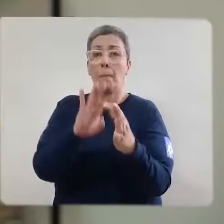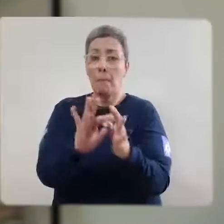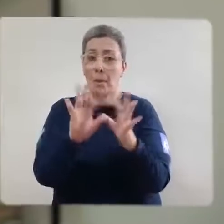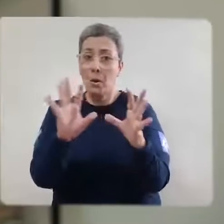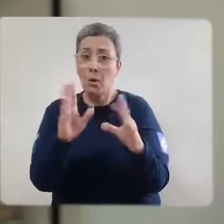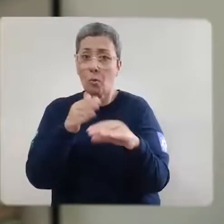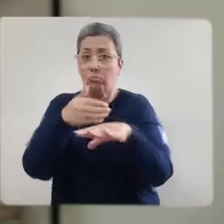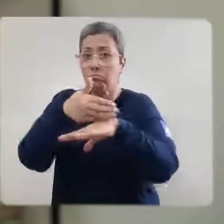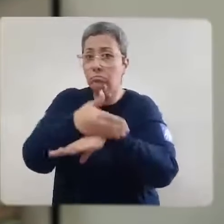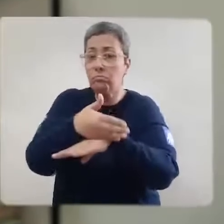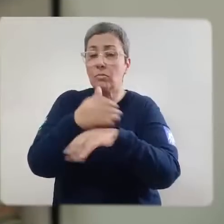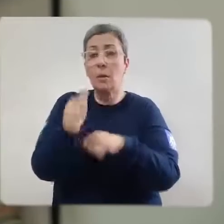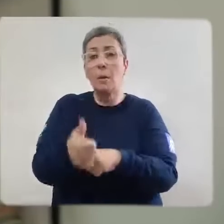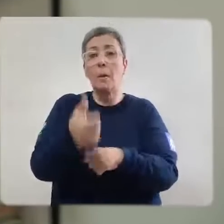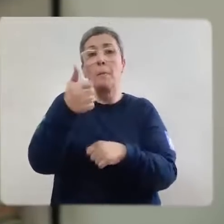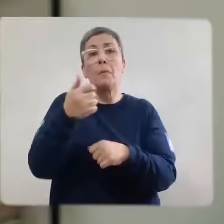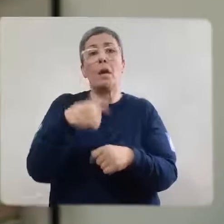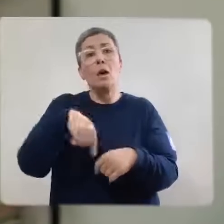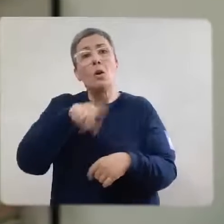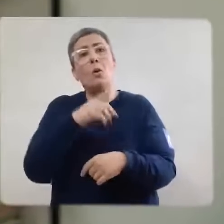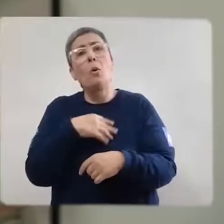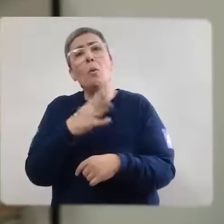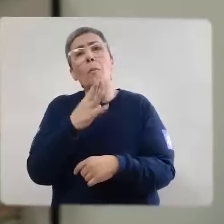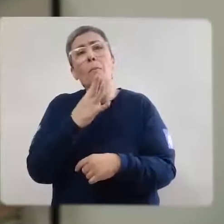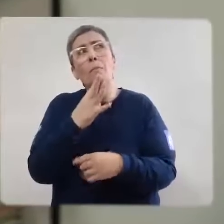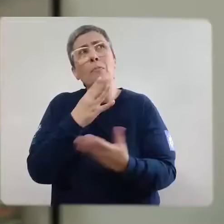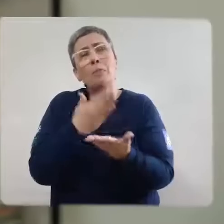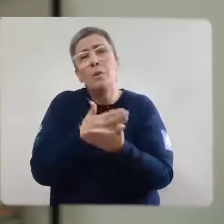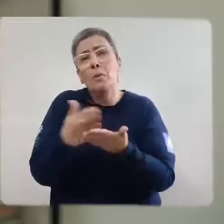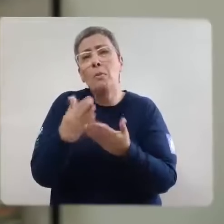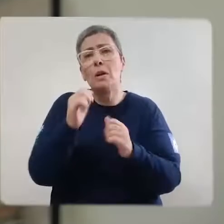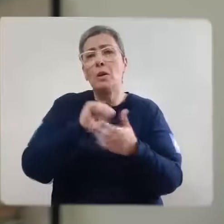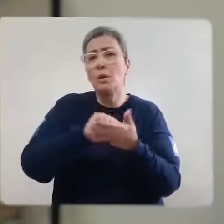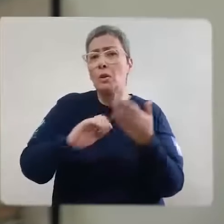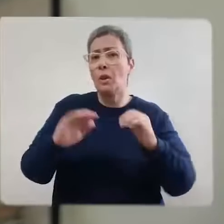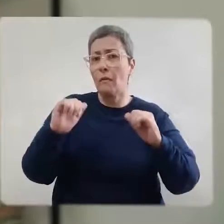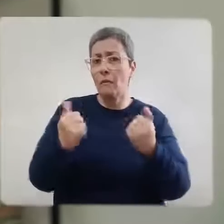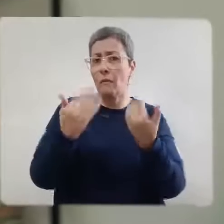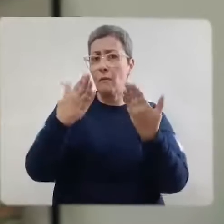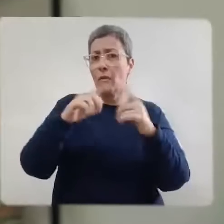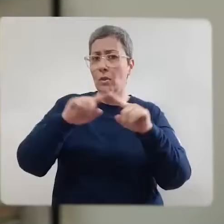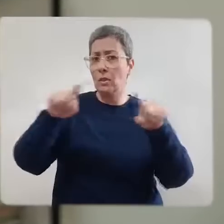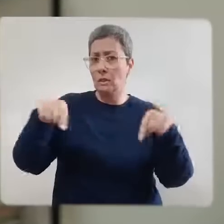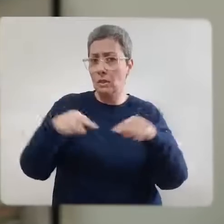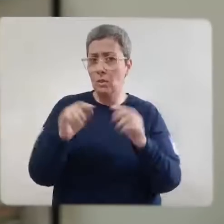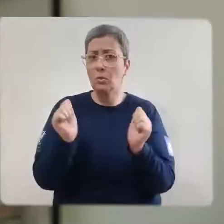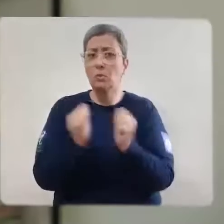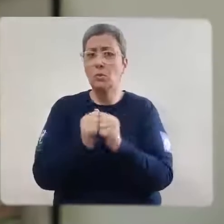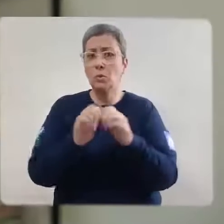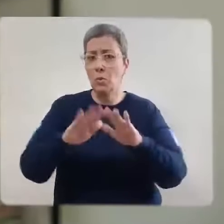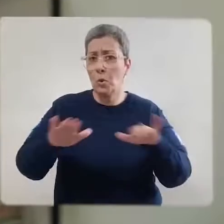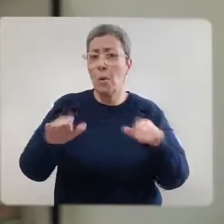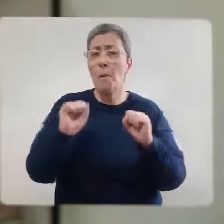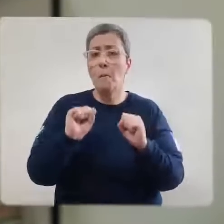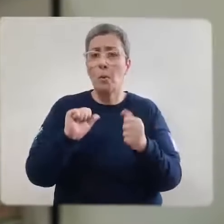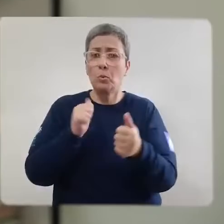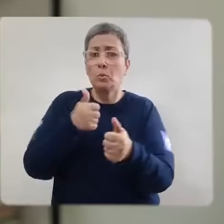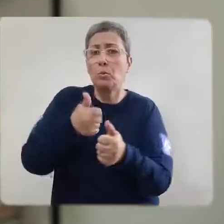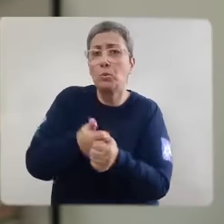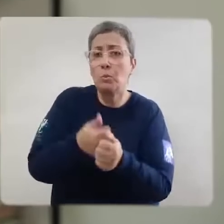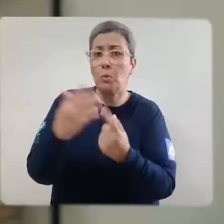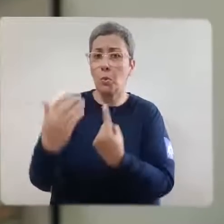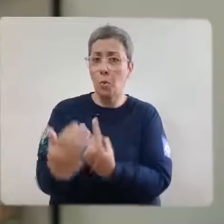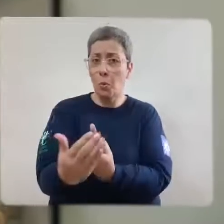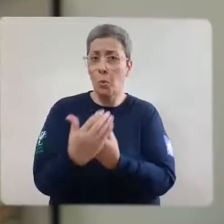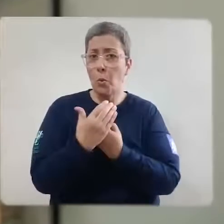permite melhor o acesso, e aí a gente começa a pensar, né, nas atividades fora da sala com essa criança, para que a gente possa se